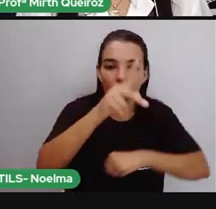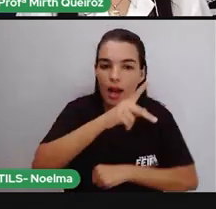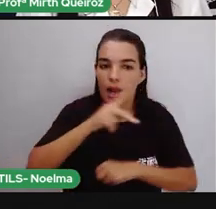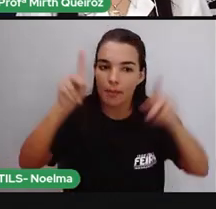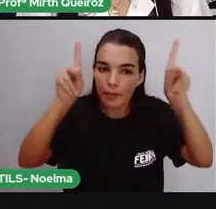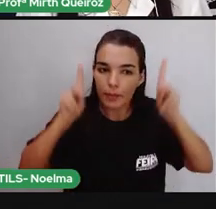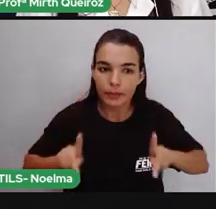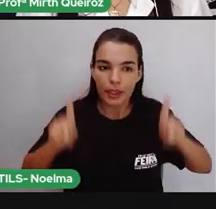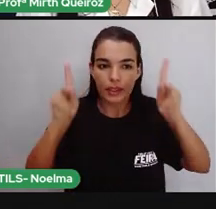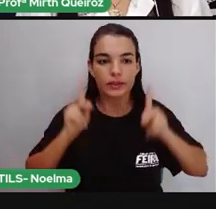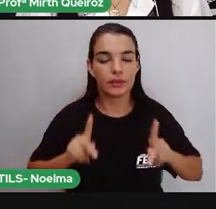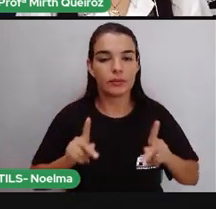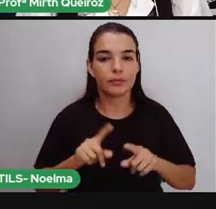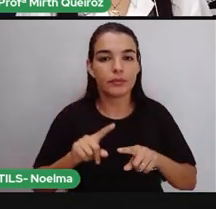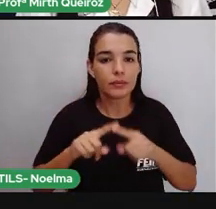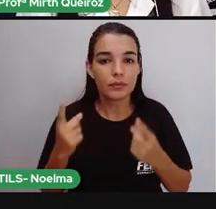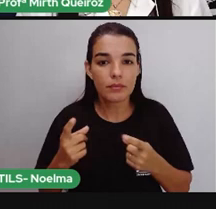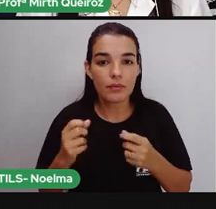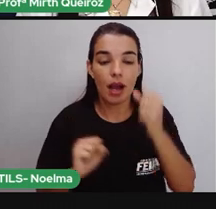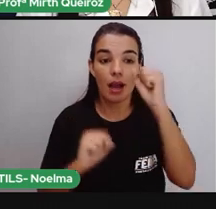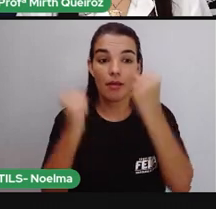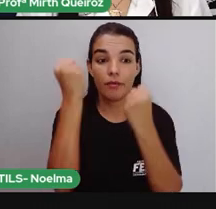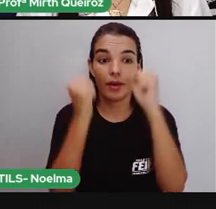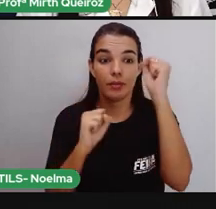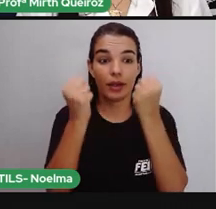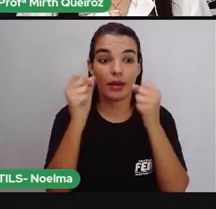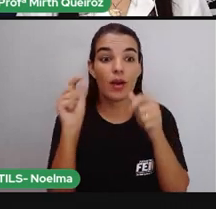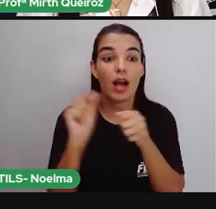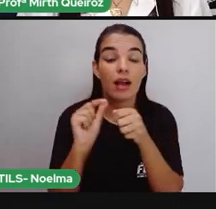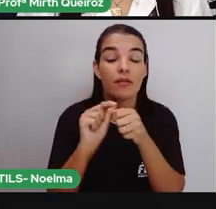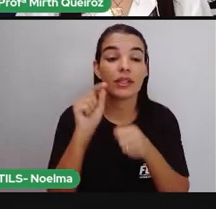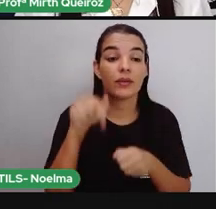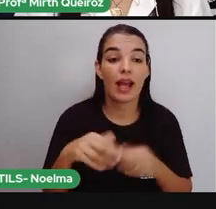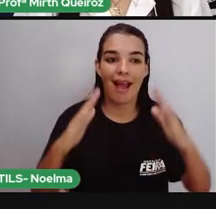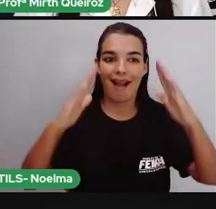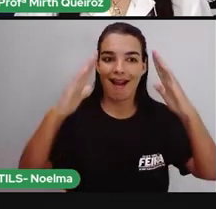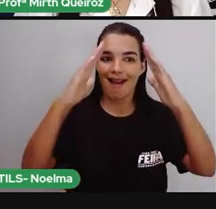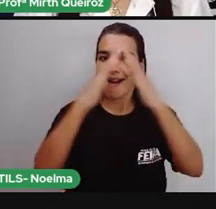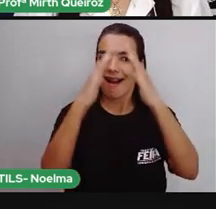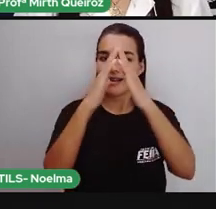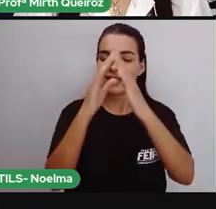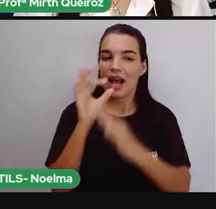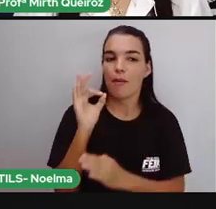das cédulas de moedas é feita pela Casa da Moeda do Brasil.